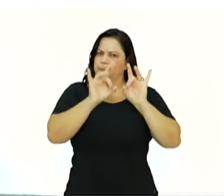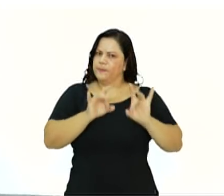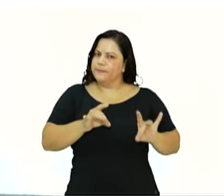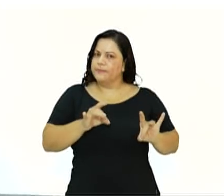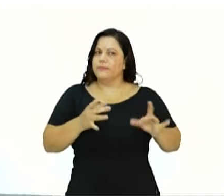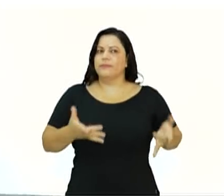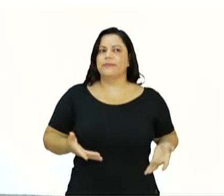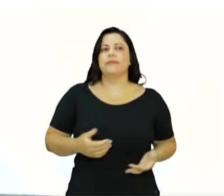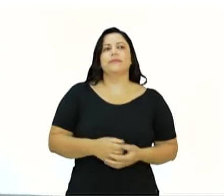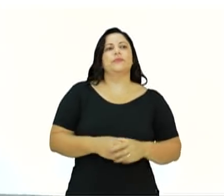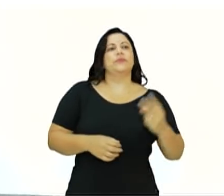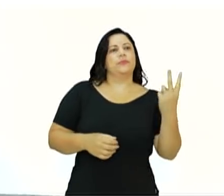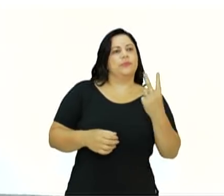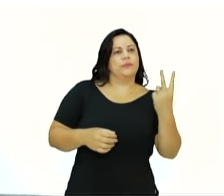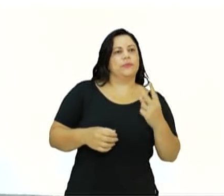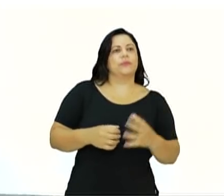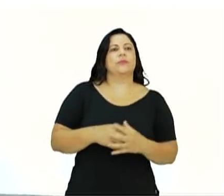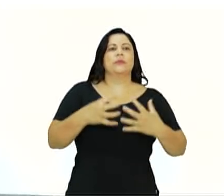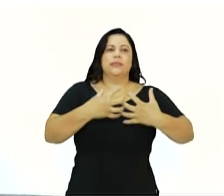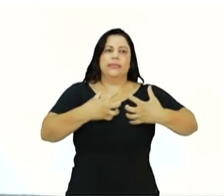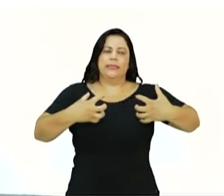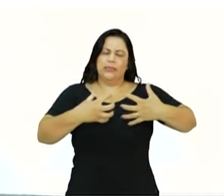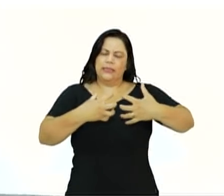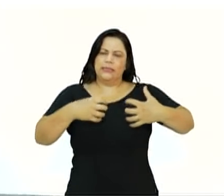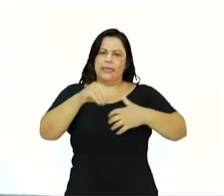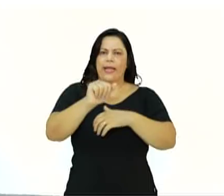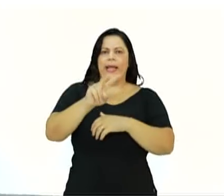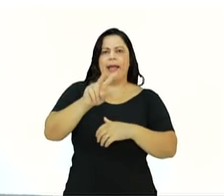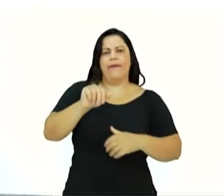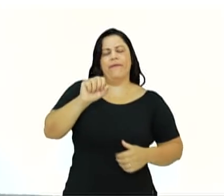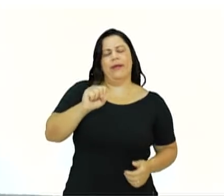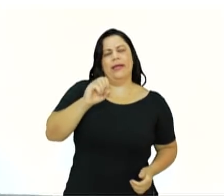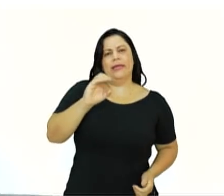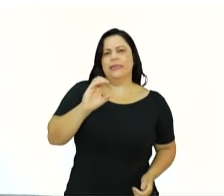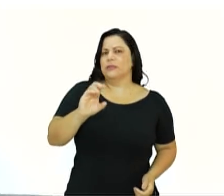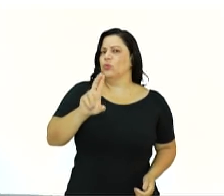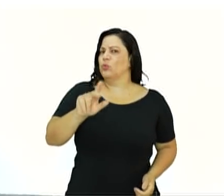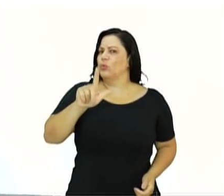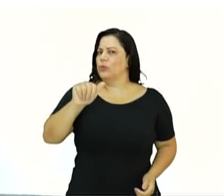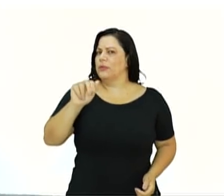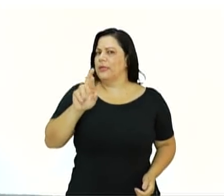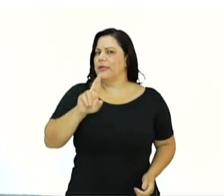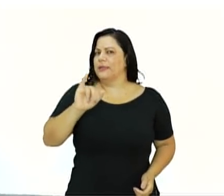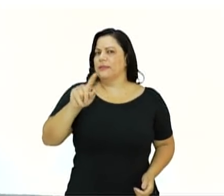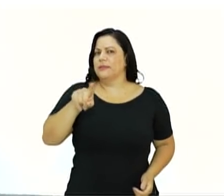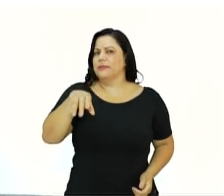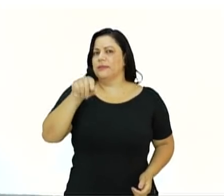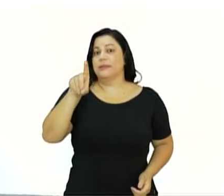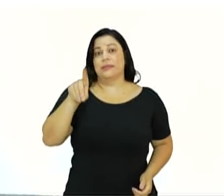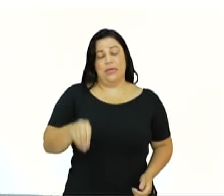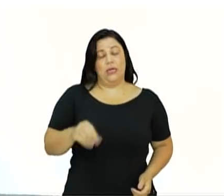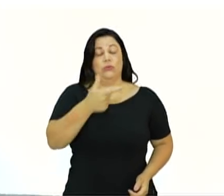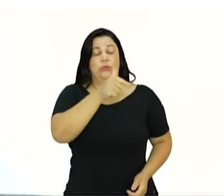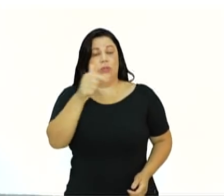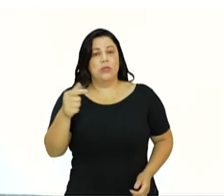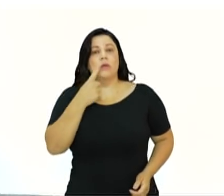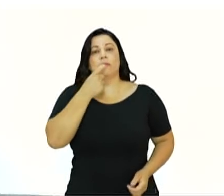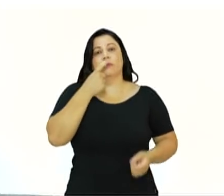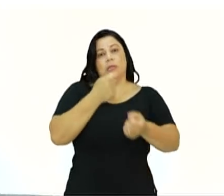Primeiro. Segundo, é avascularizado. Lembra lá o que é avascularizado? Que não tem vasos sanguíneos,